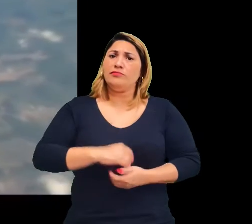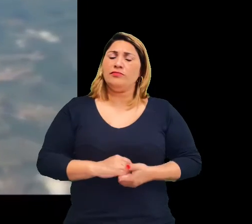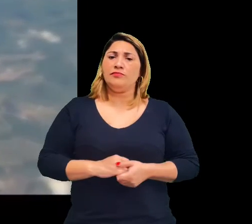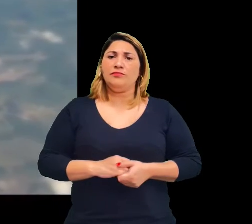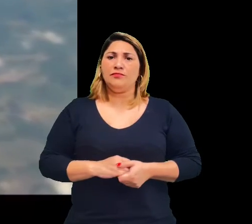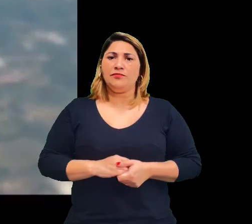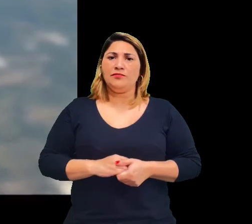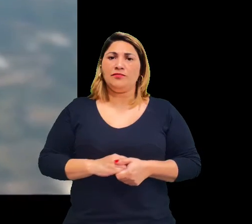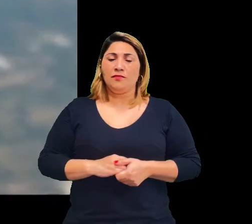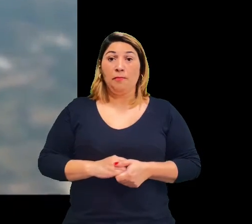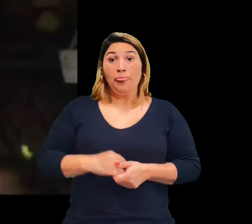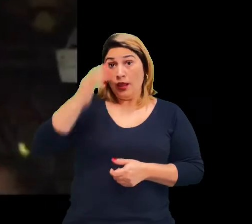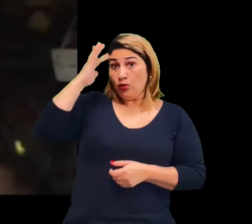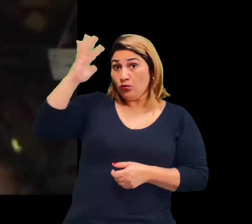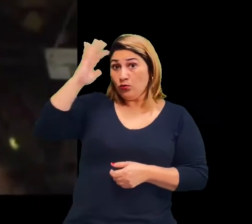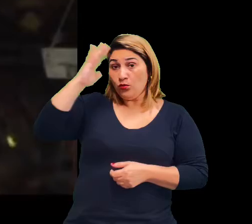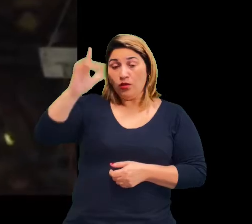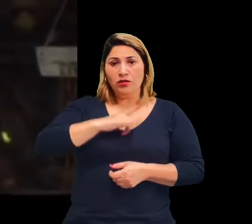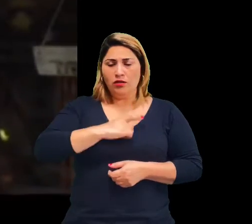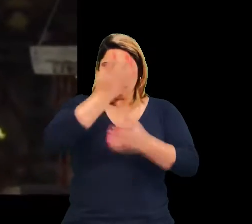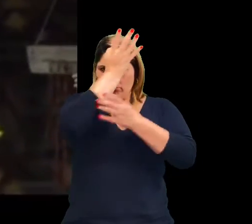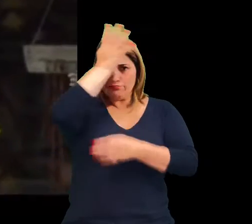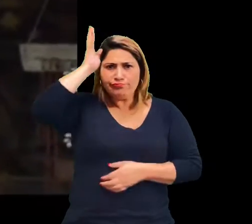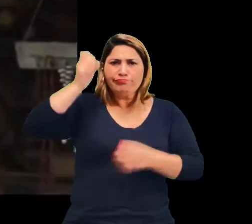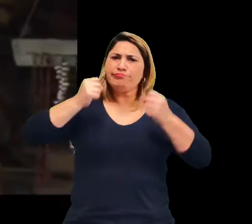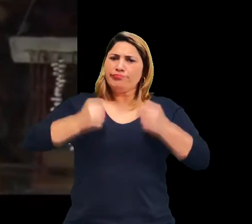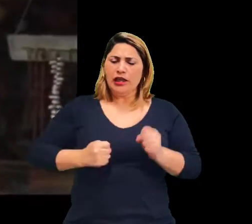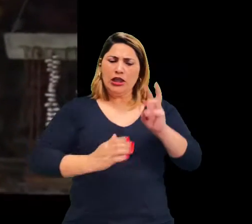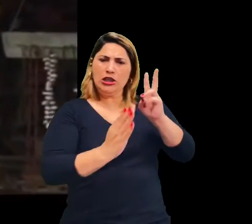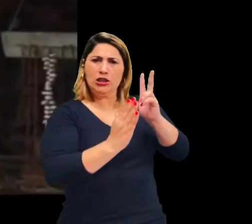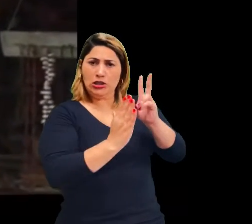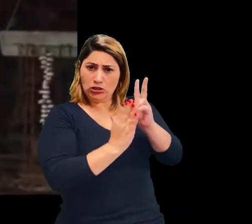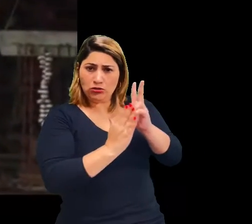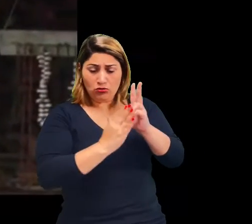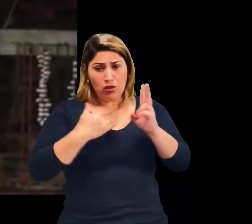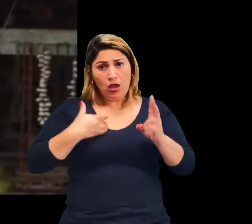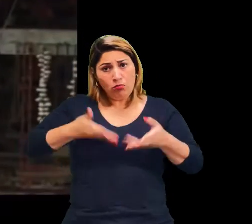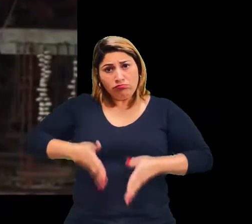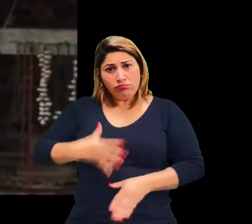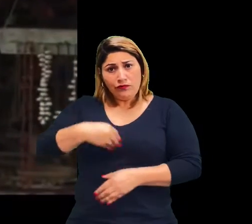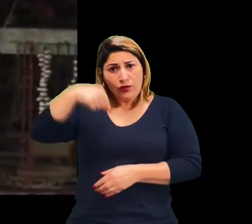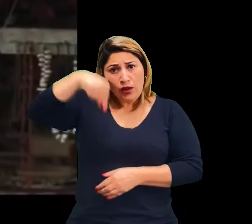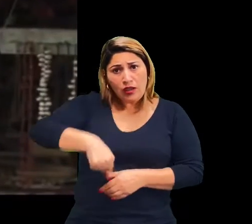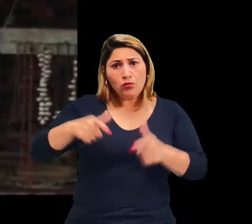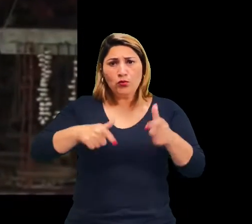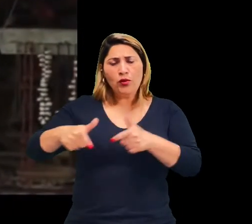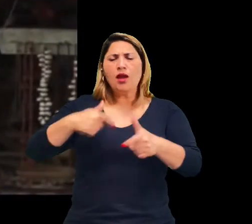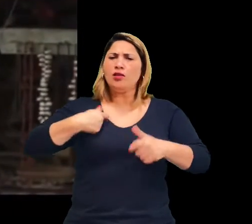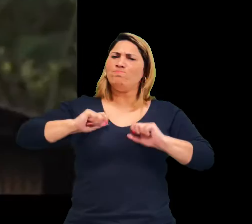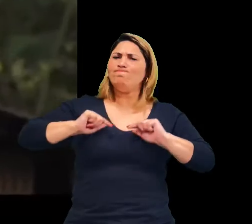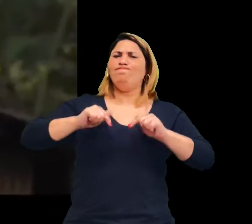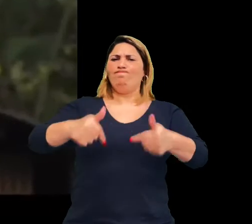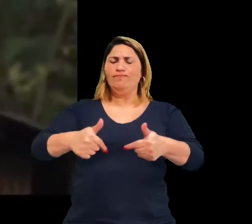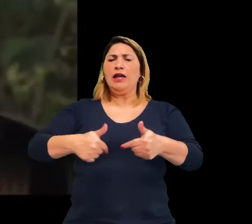O sonho que eu tenho como cacique e como índio, filho dessa terra, é trabalhar para defender o direito